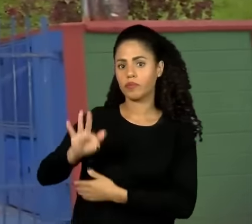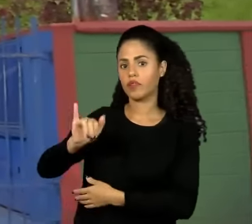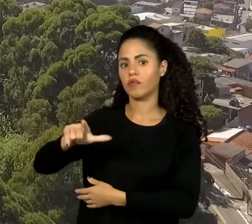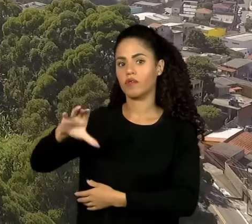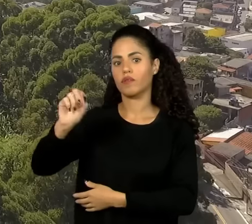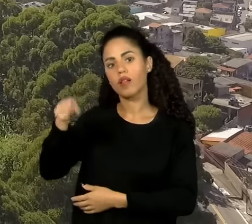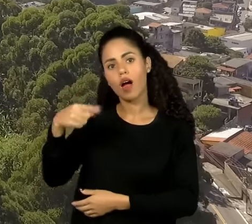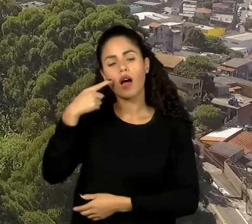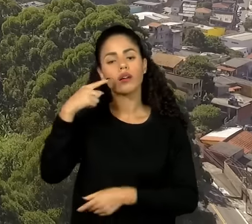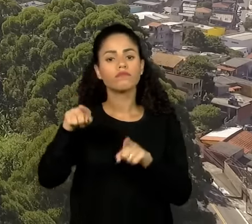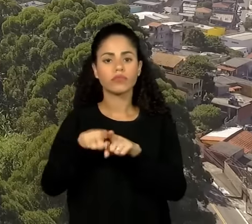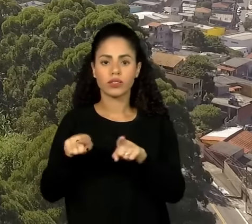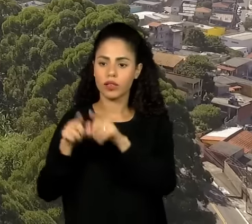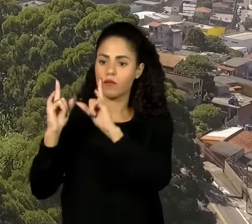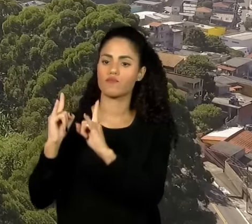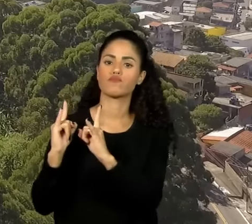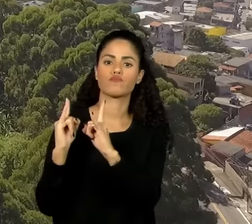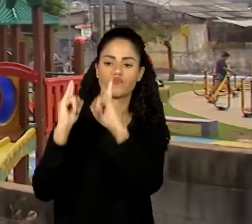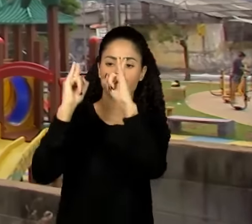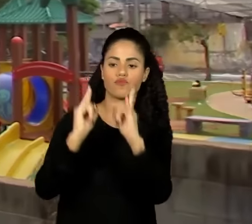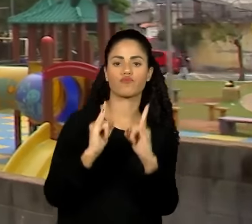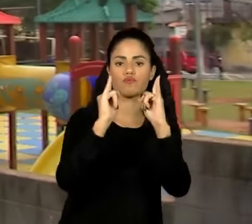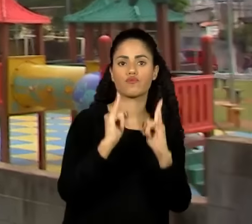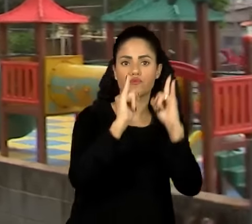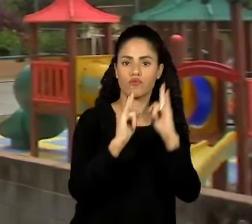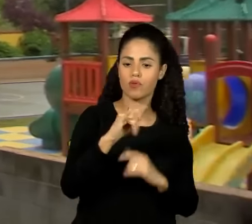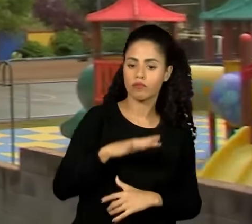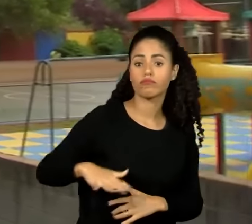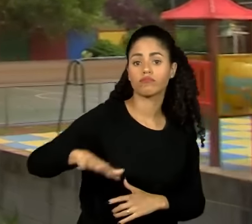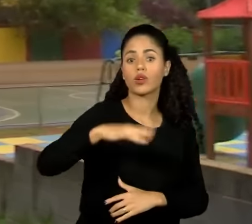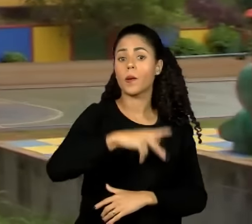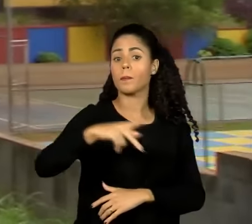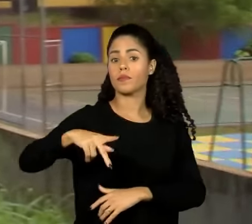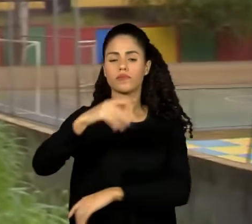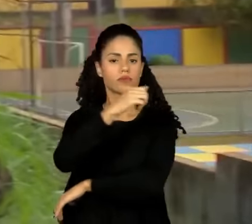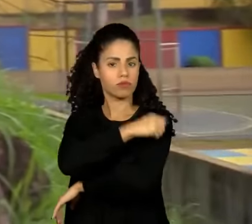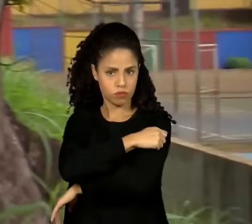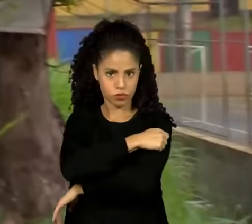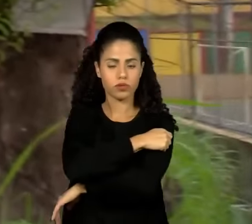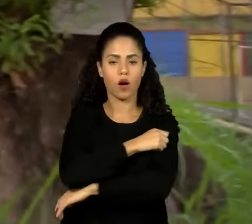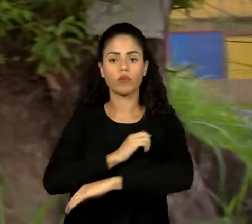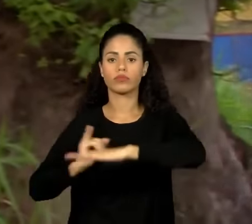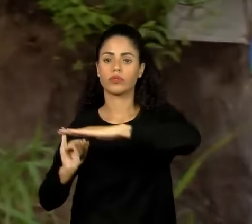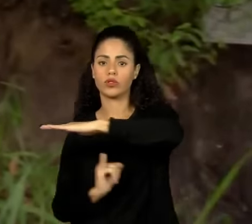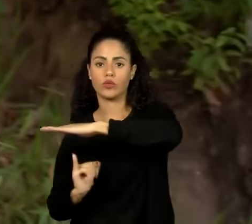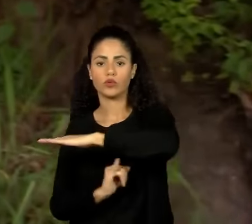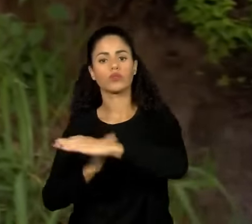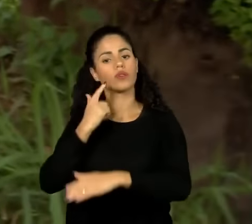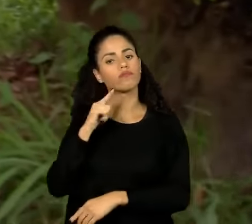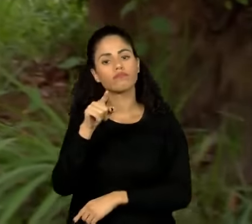Santos e este conjunto habitacional. Aqui, professores e alunos da instituição de ensino criaram um